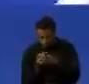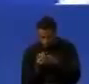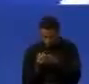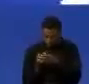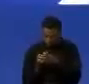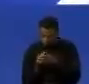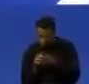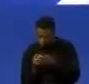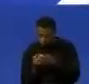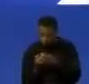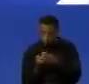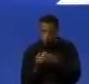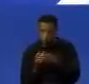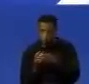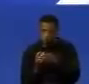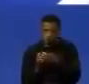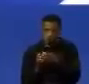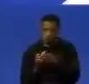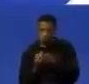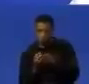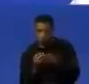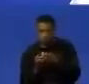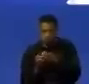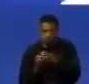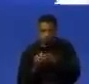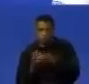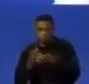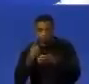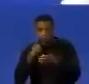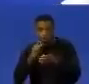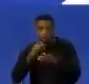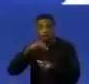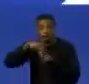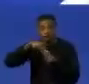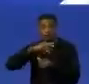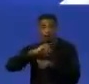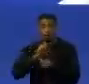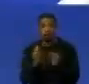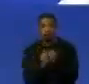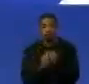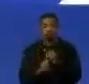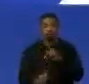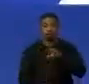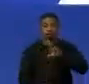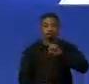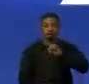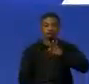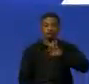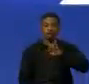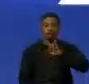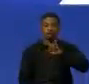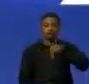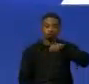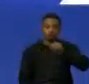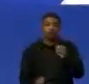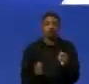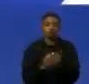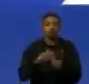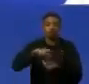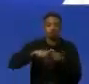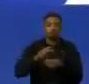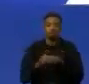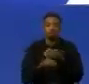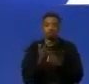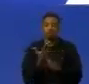Então, é esperado, obviamente, que essas proteínas elas se movimentem na membrana plasmática, formando aqui esse